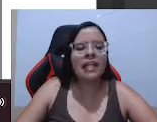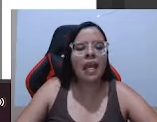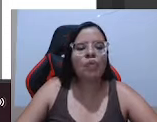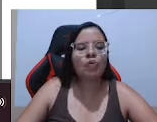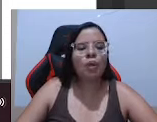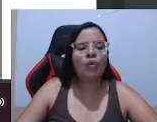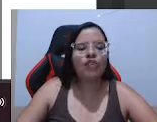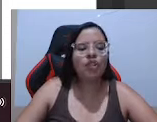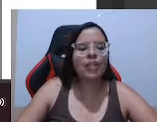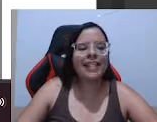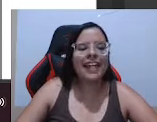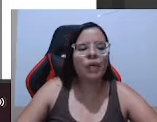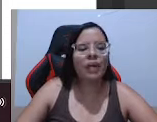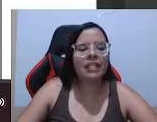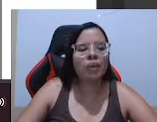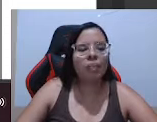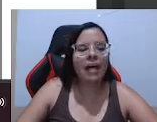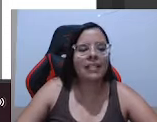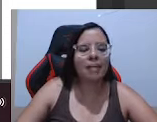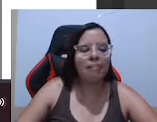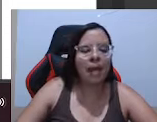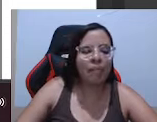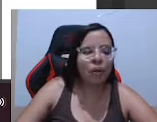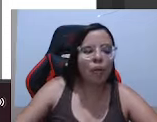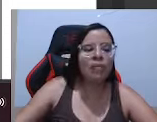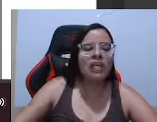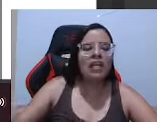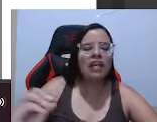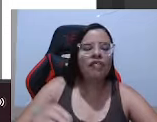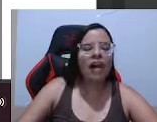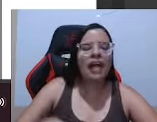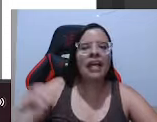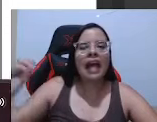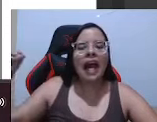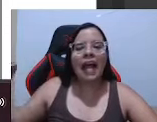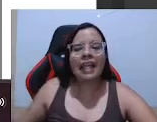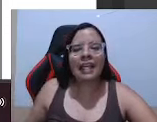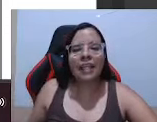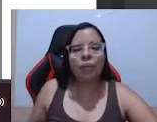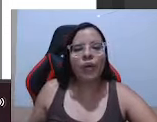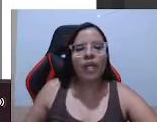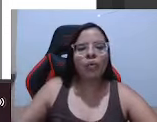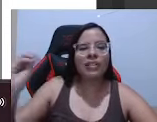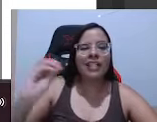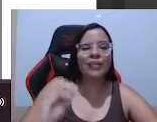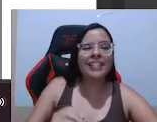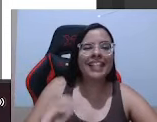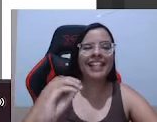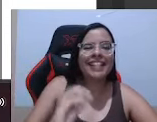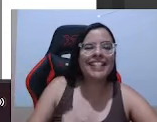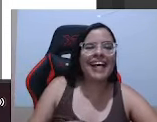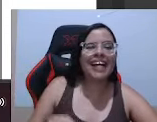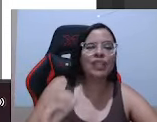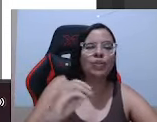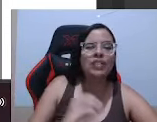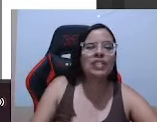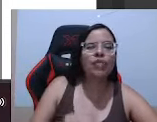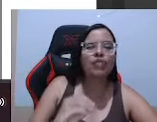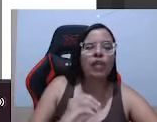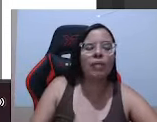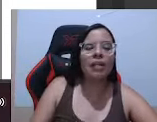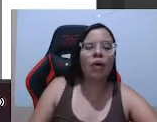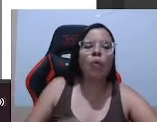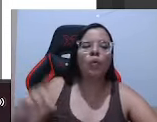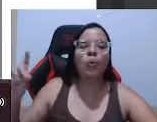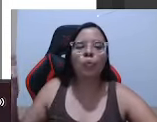disponíveis, temos para professor de educação básica PEB 1, que vai ali atribuir os anos iniciais do